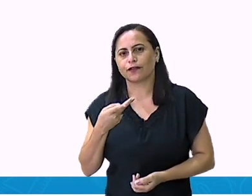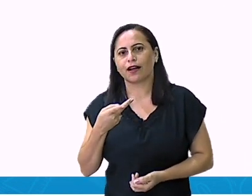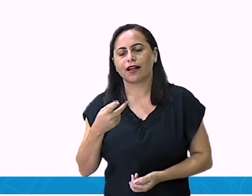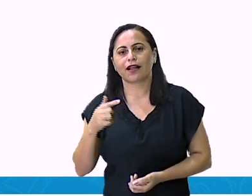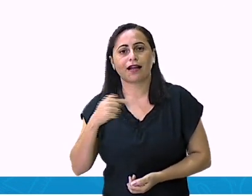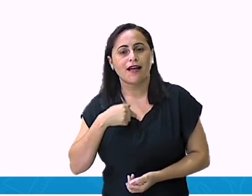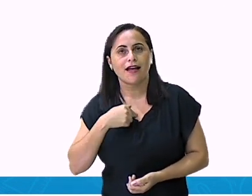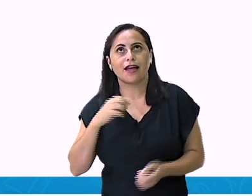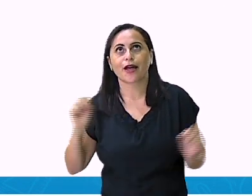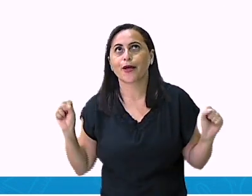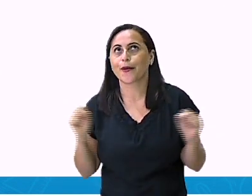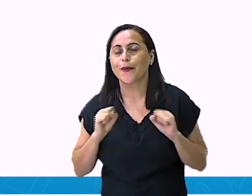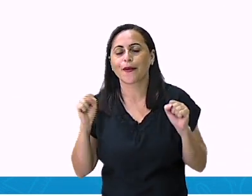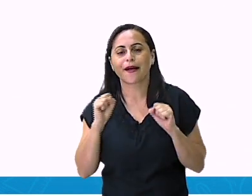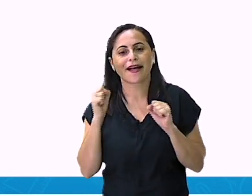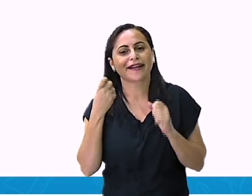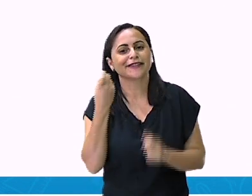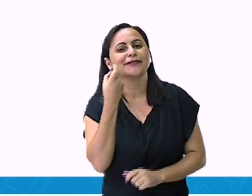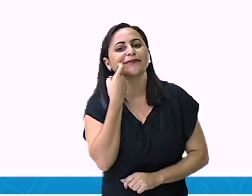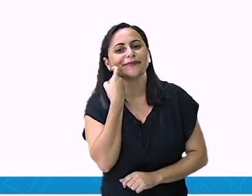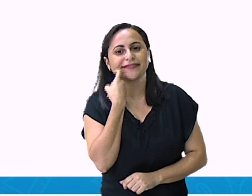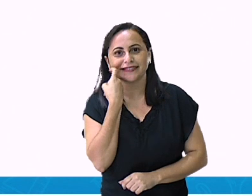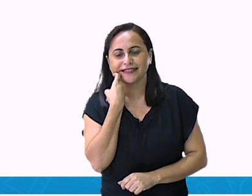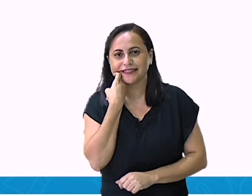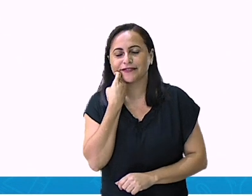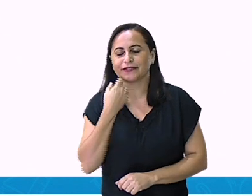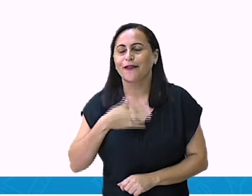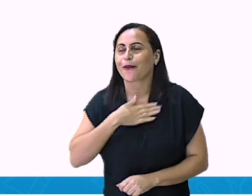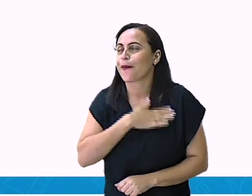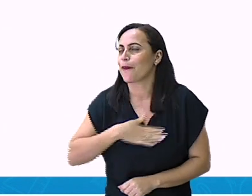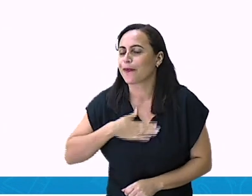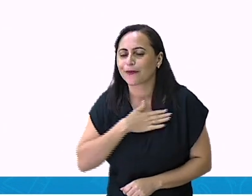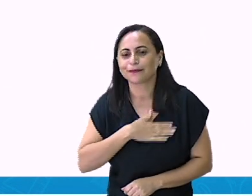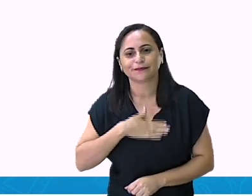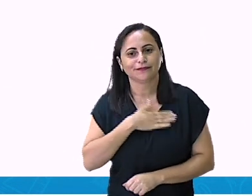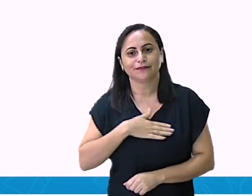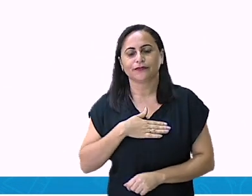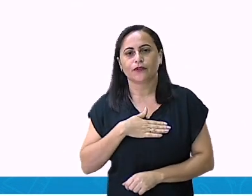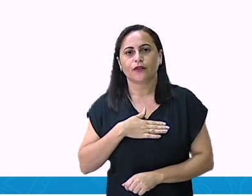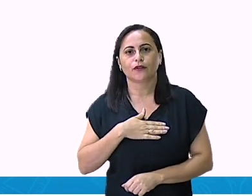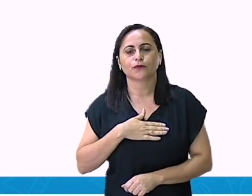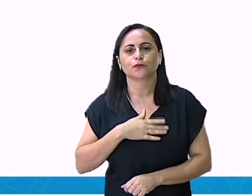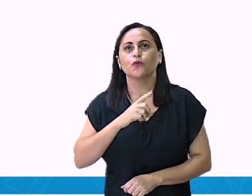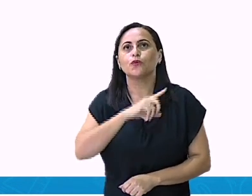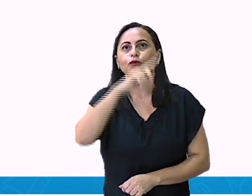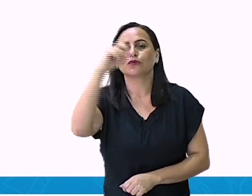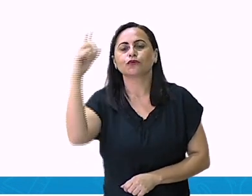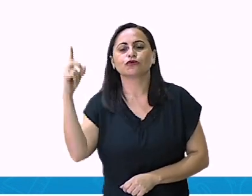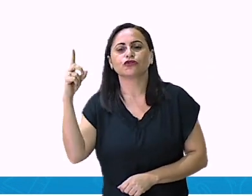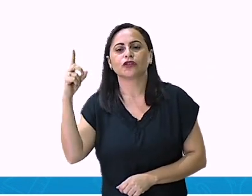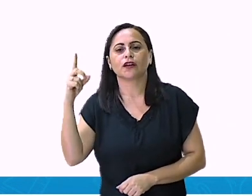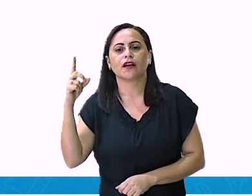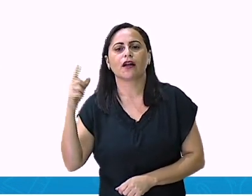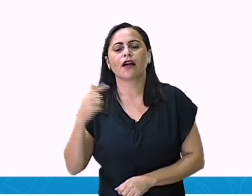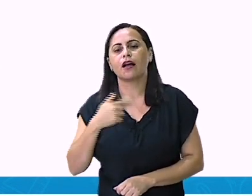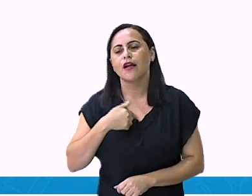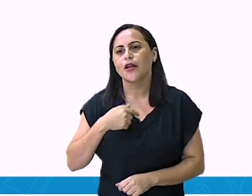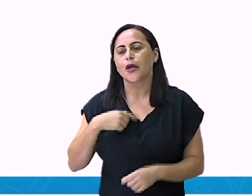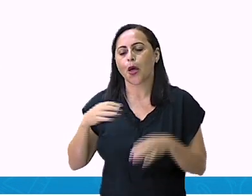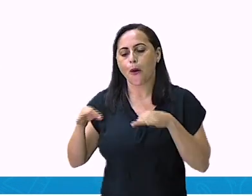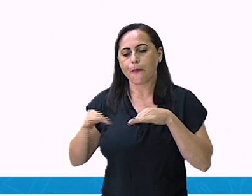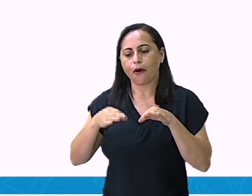a sexta-feira. Sim, eu gosto muito. É o dia que eu separo para eu